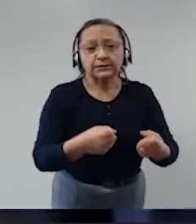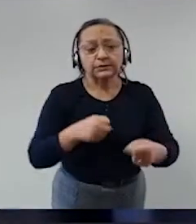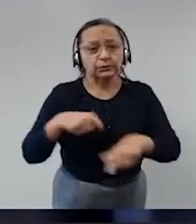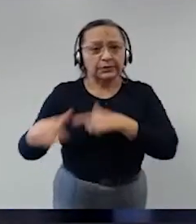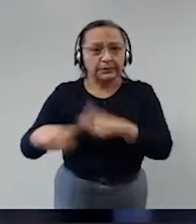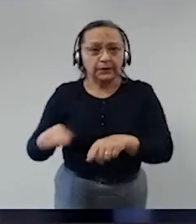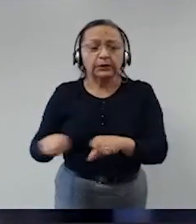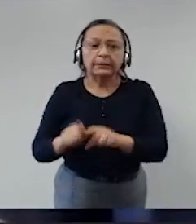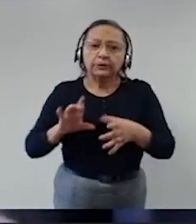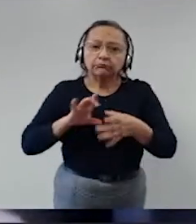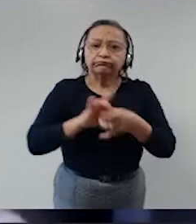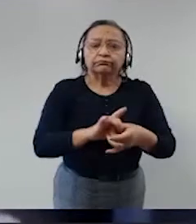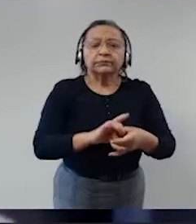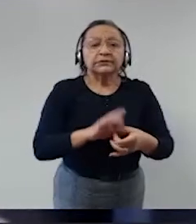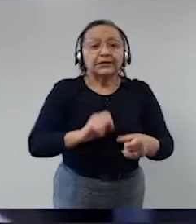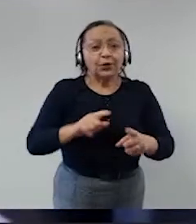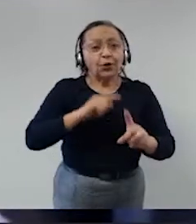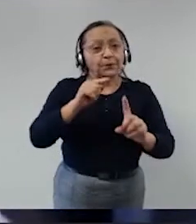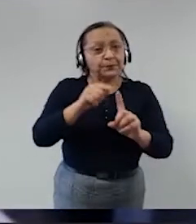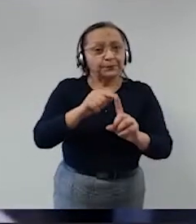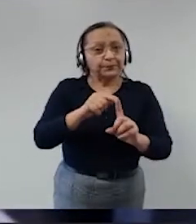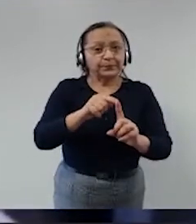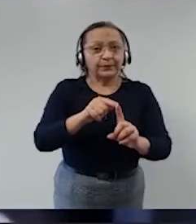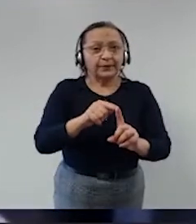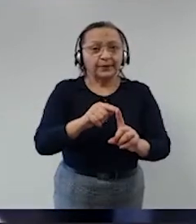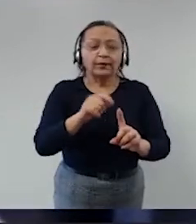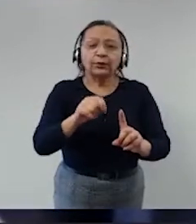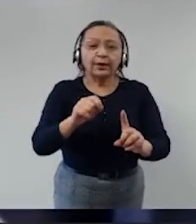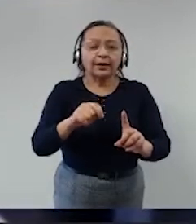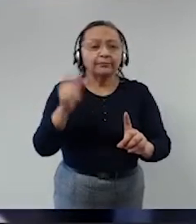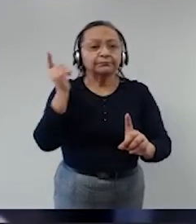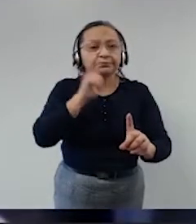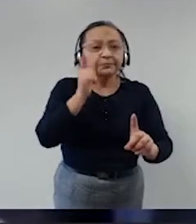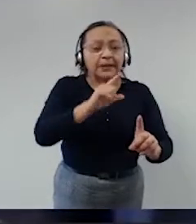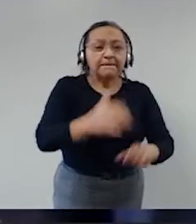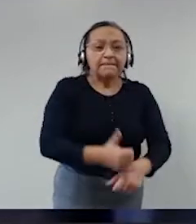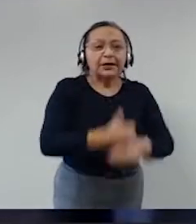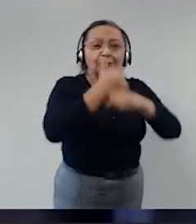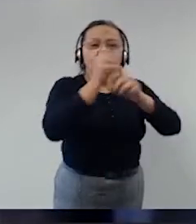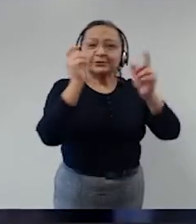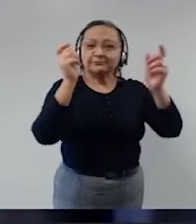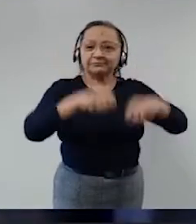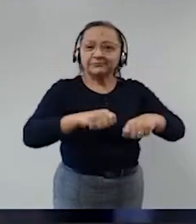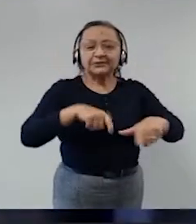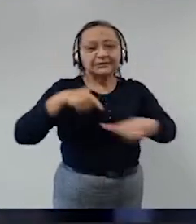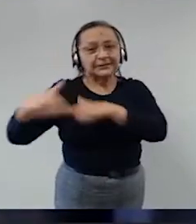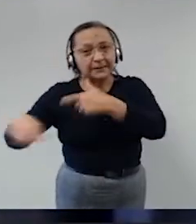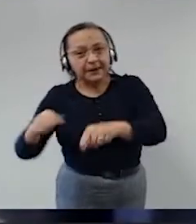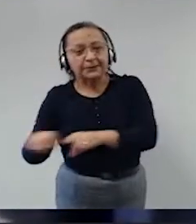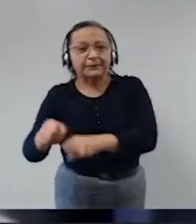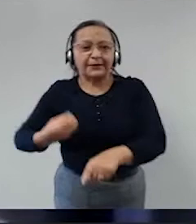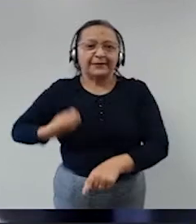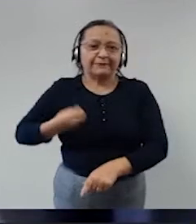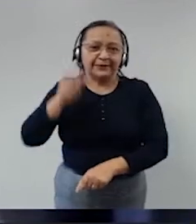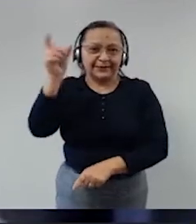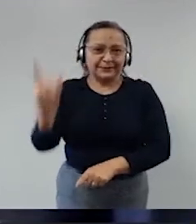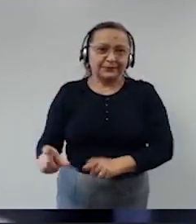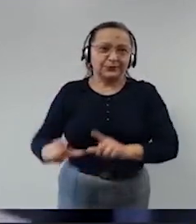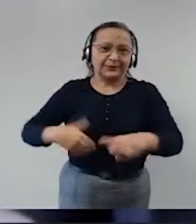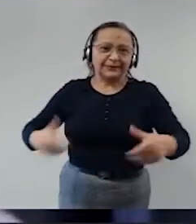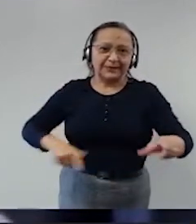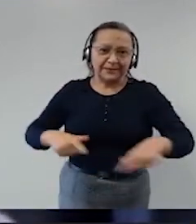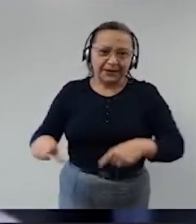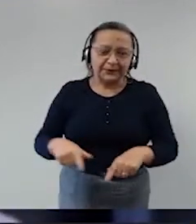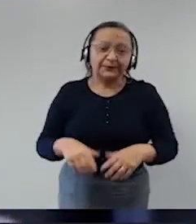Então, o seu objetivo deve ser o alcance de melhores condições de labor e de vida. Então, nessa linha